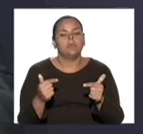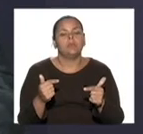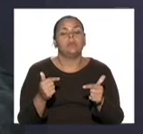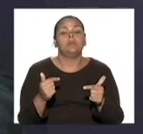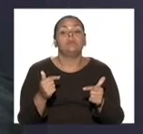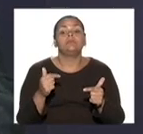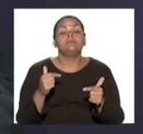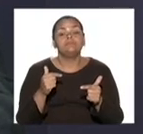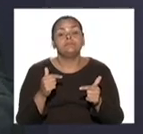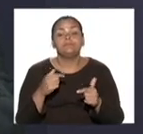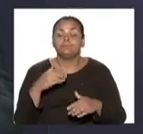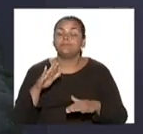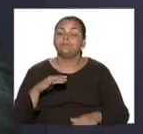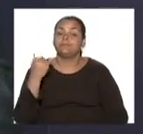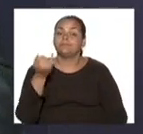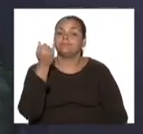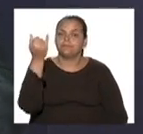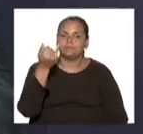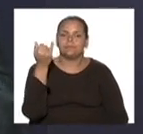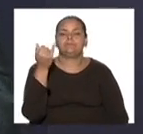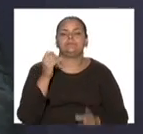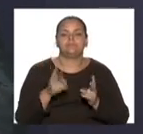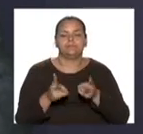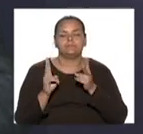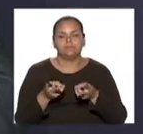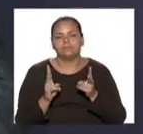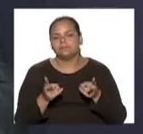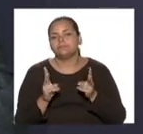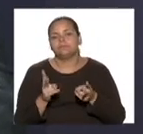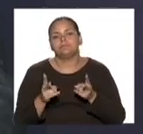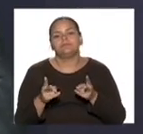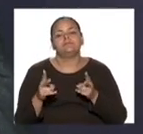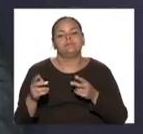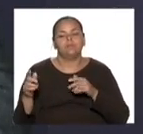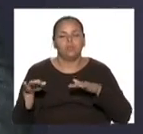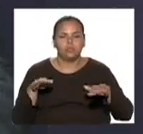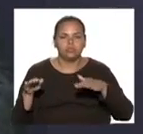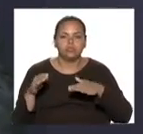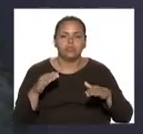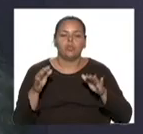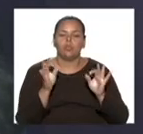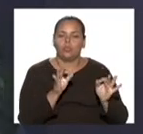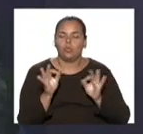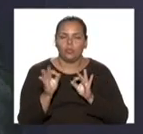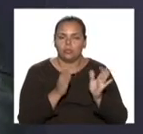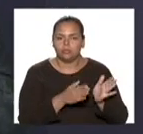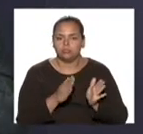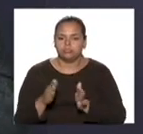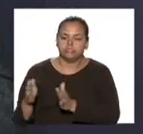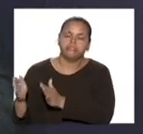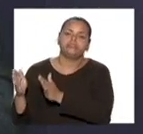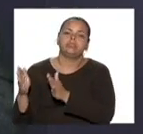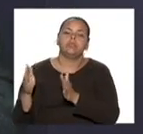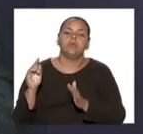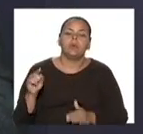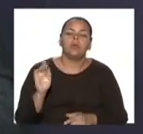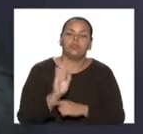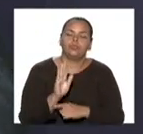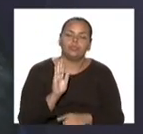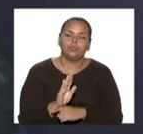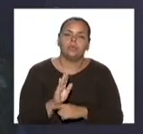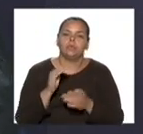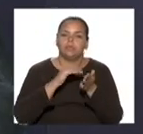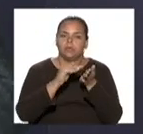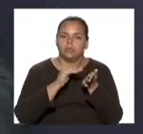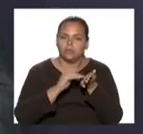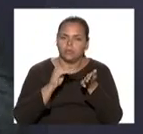e muito ativo. Então, é importante manter esse segmento mobilizado, organizado, auxiliando a